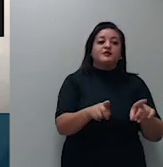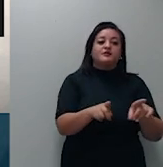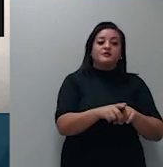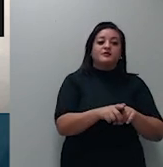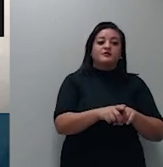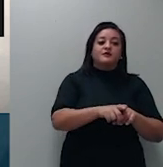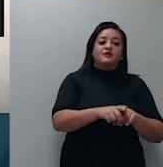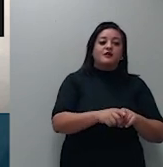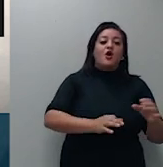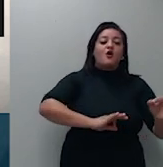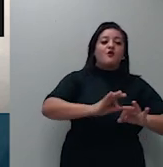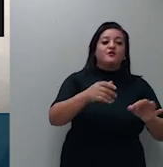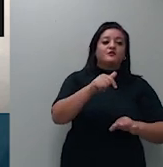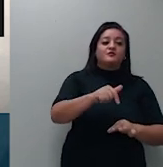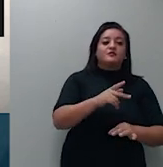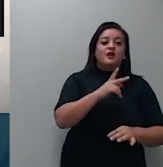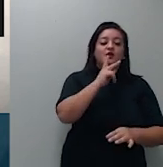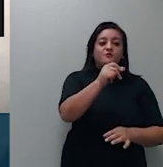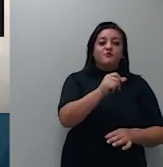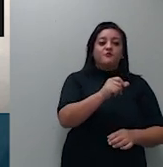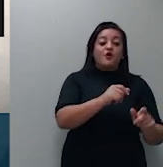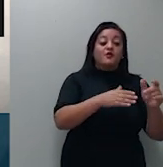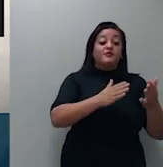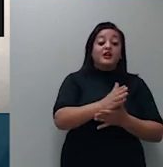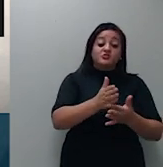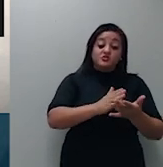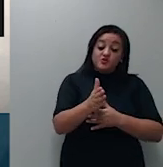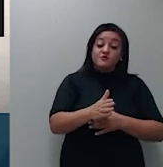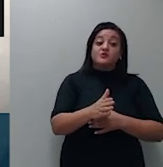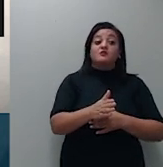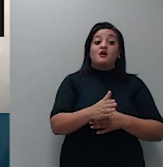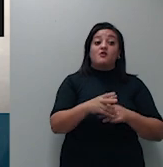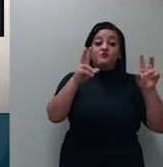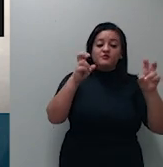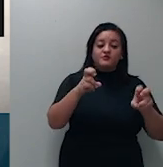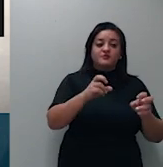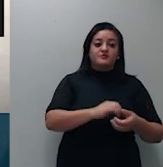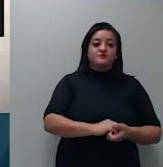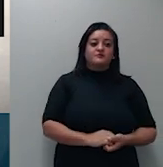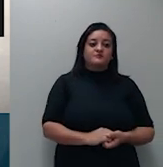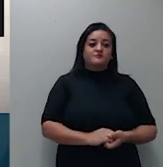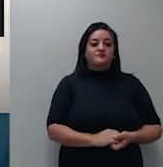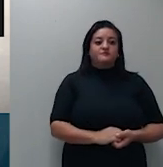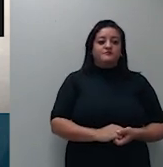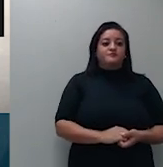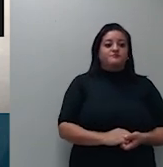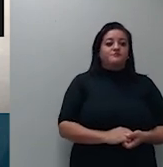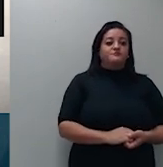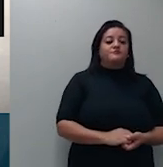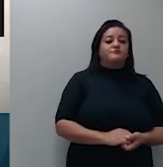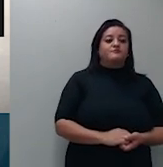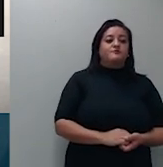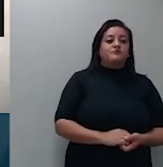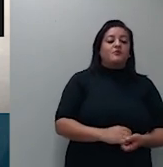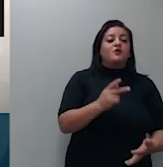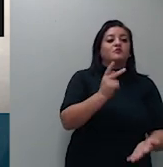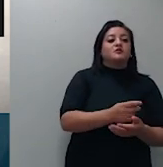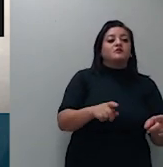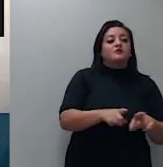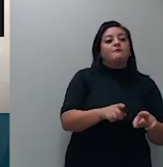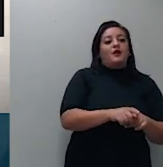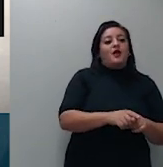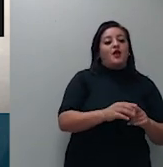assistir a força da partida peço peço a hora é